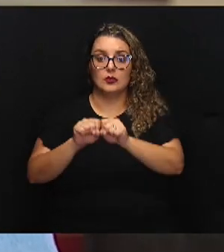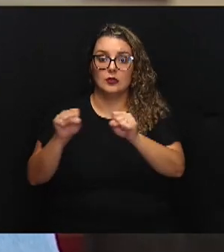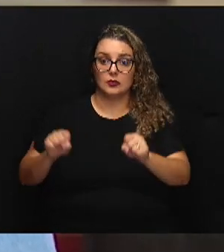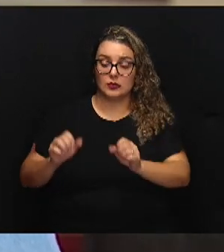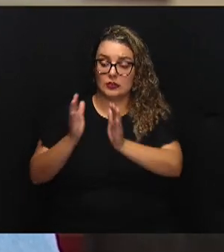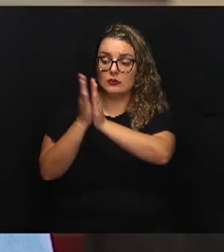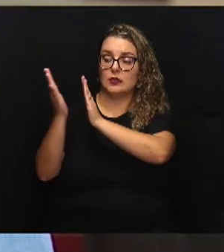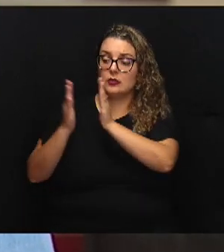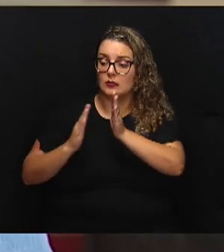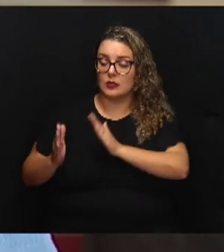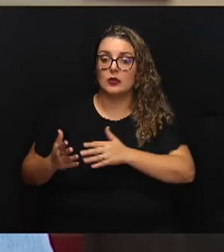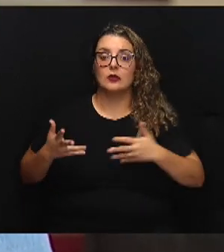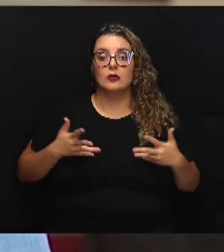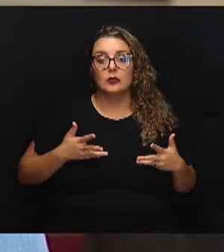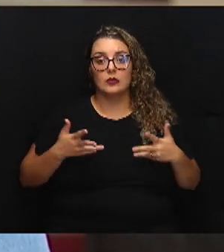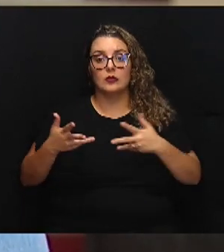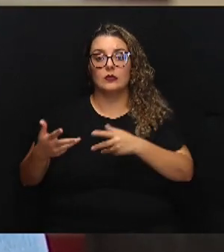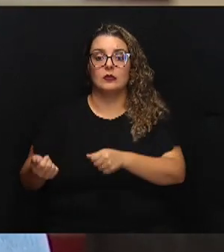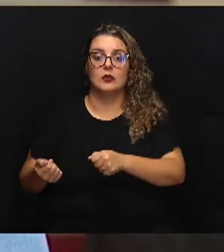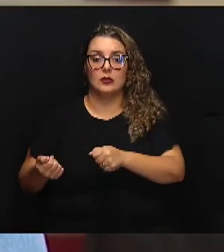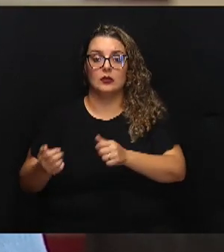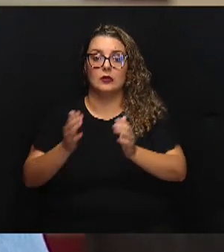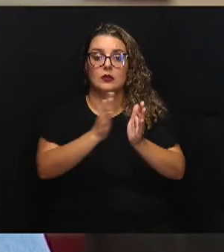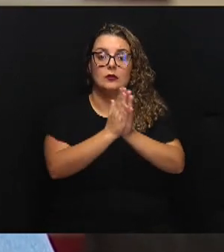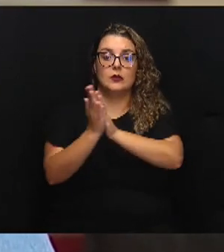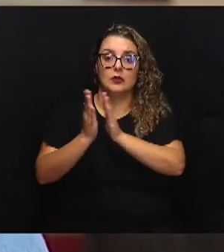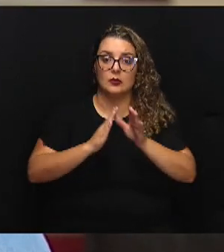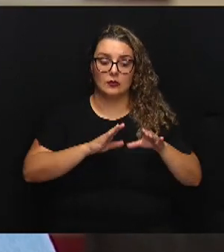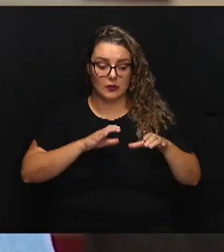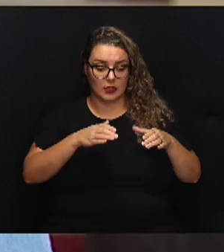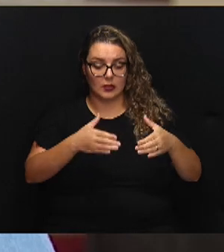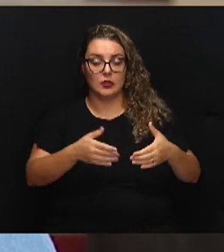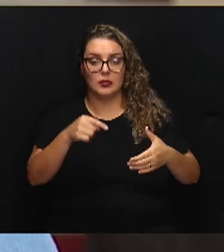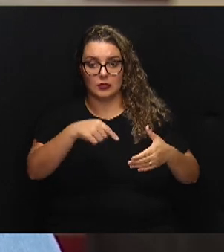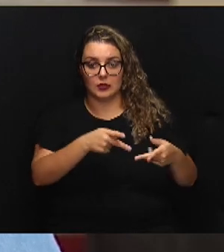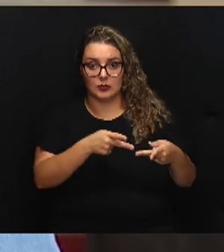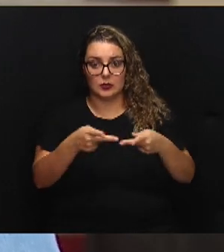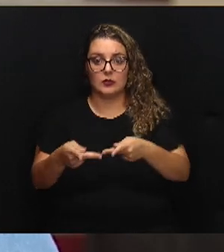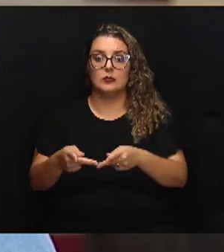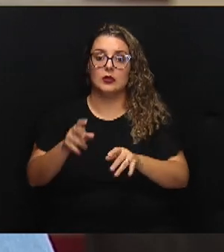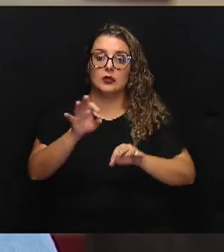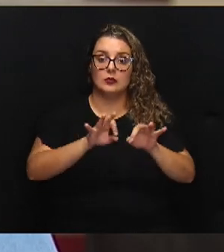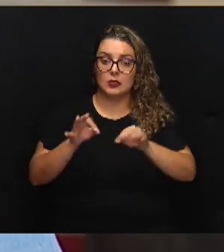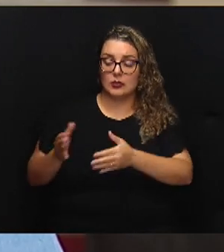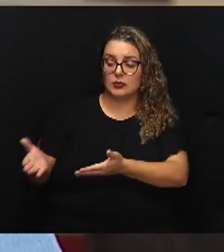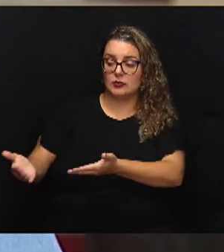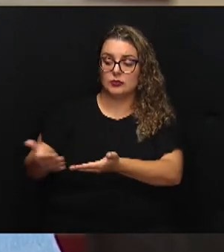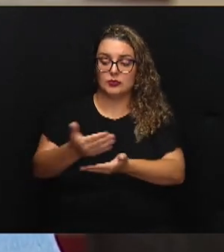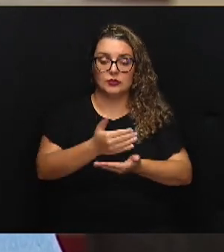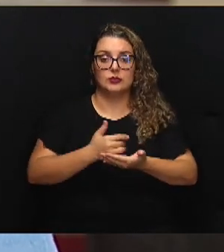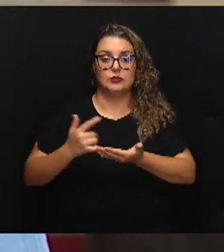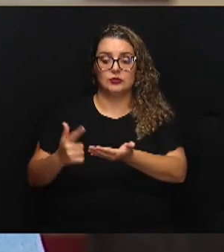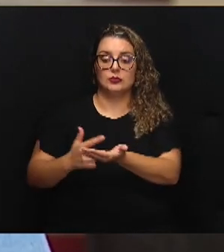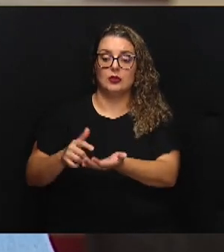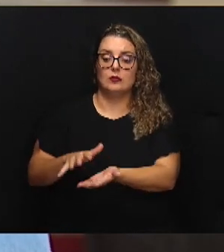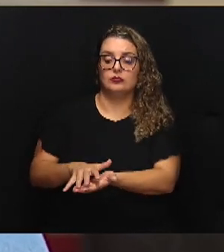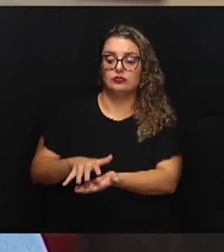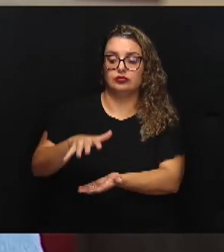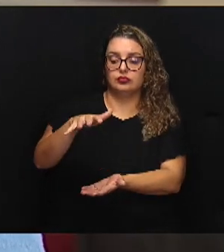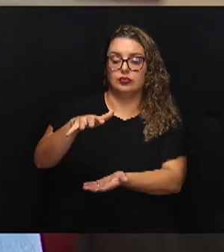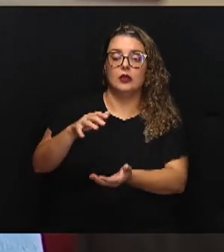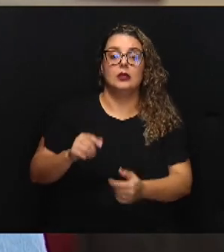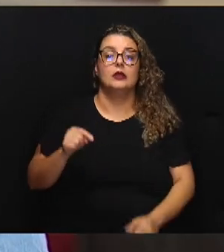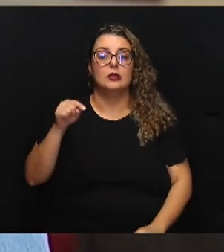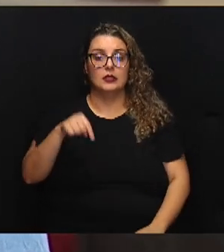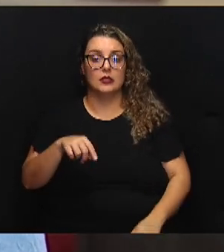bibliotecas ele foi convidado a partir da biblioteca comunitária para fazer, né, esse projeto de arrecadação. E esse